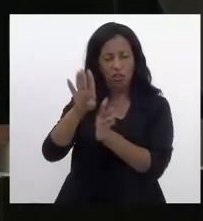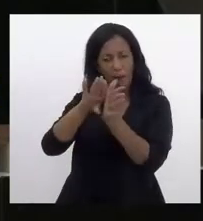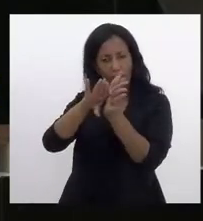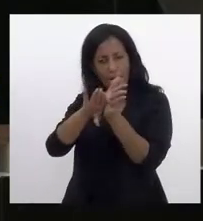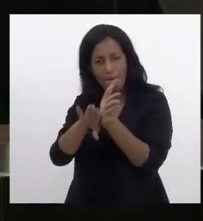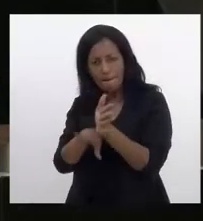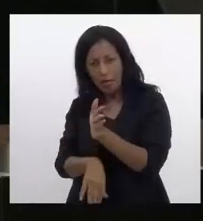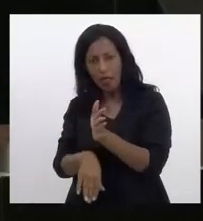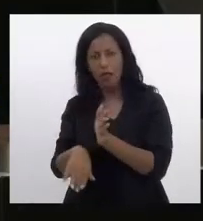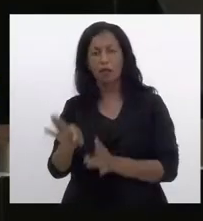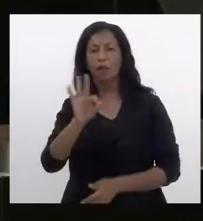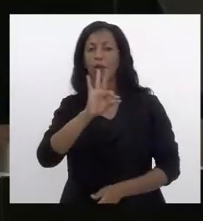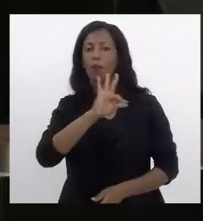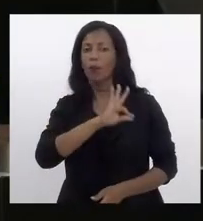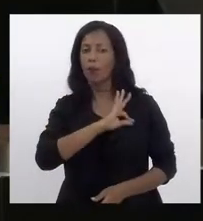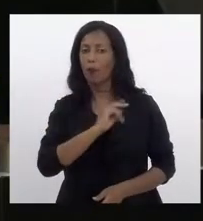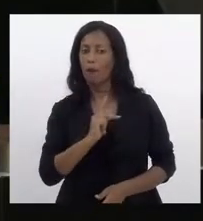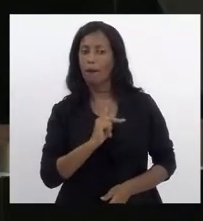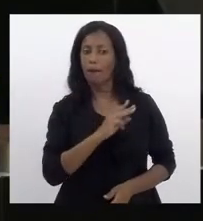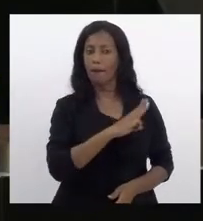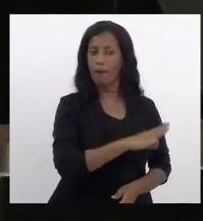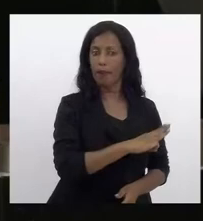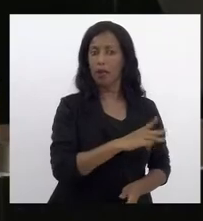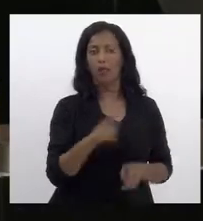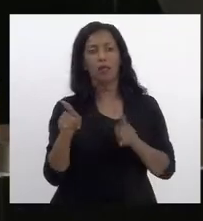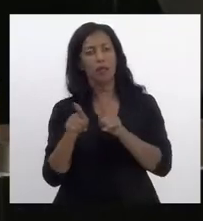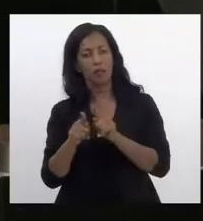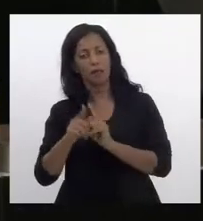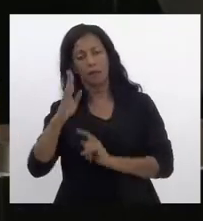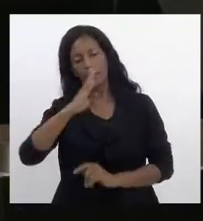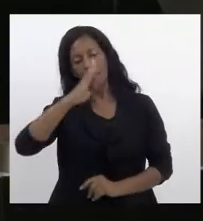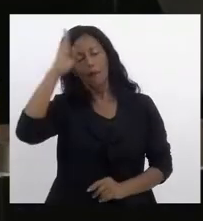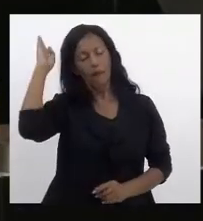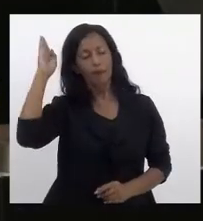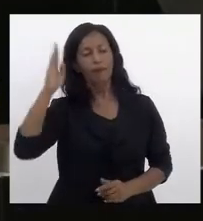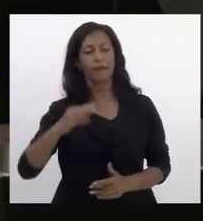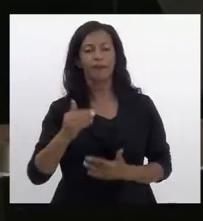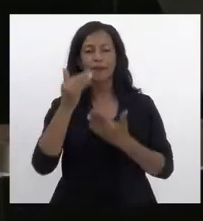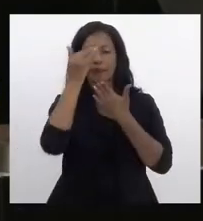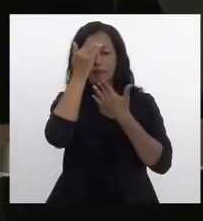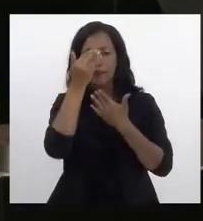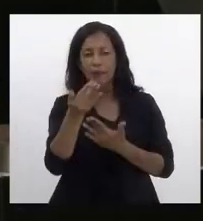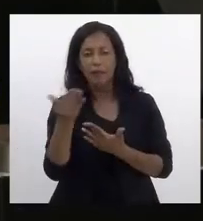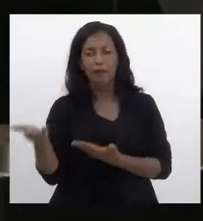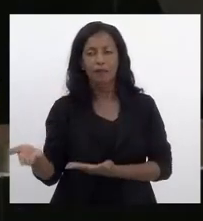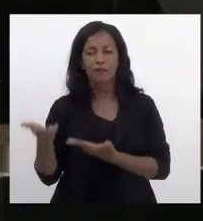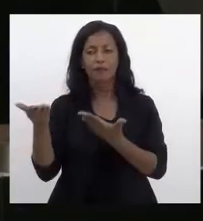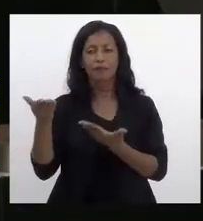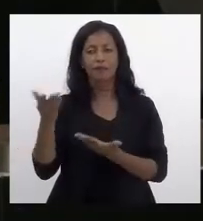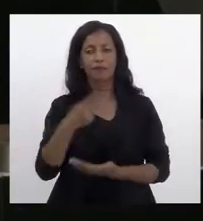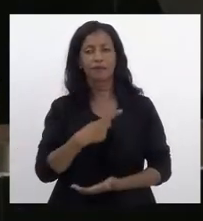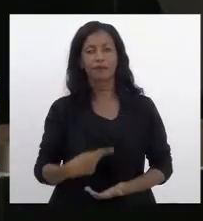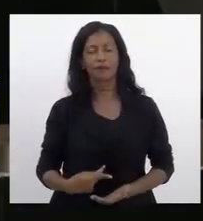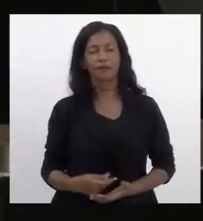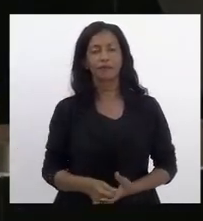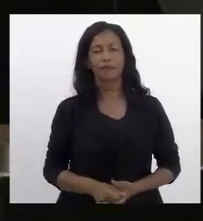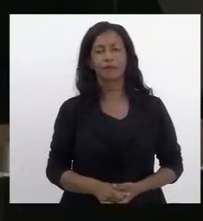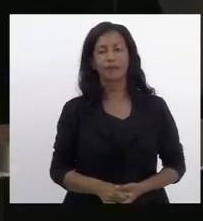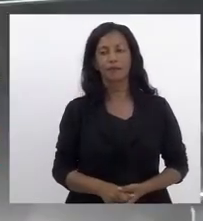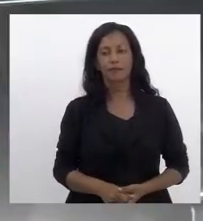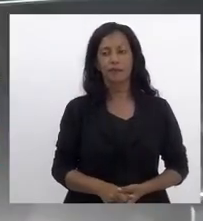Nenhum direito a menos para os policiais militares e para os bombeiros militares. Muito obrigada, senhor presidente.